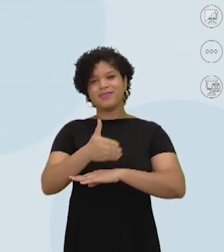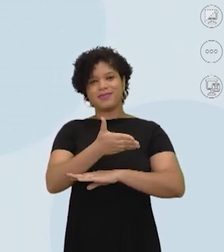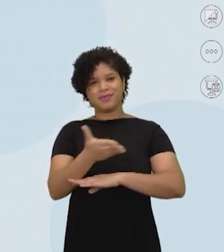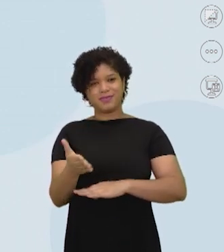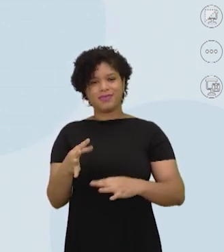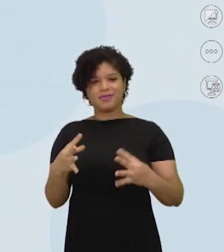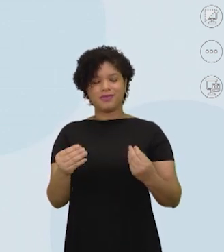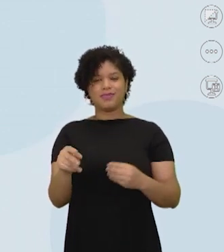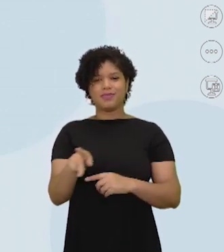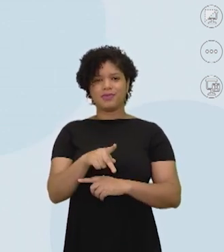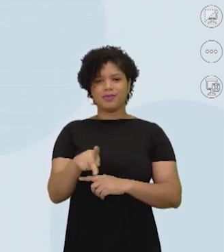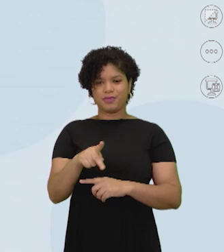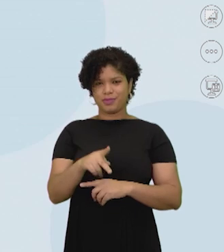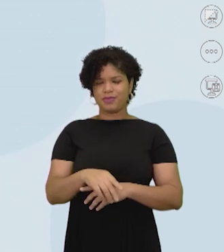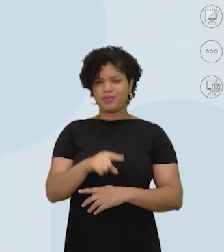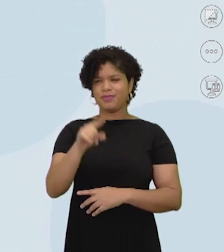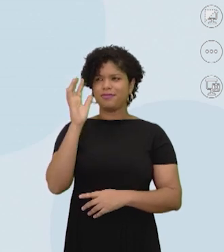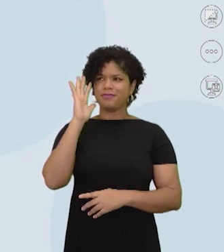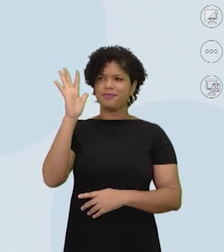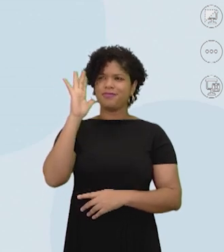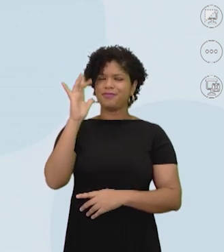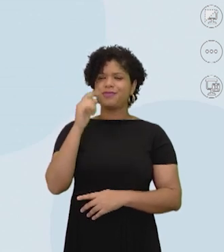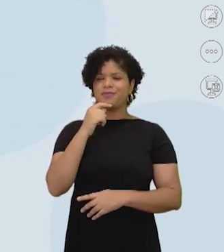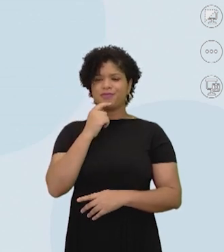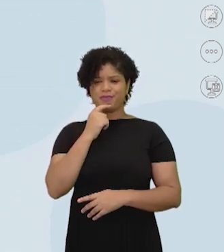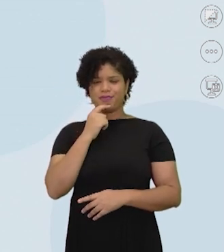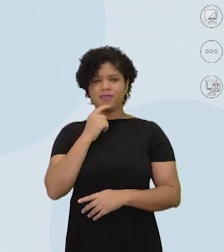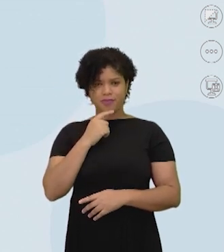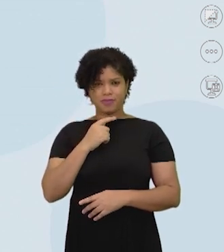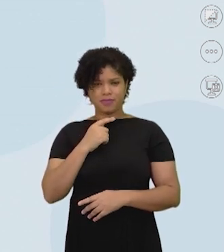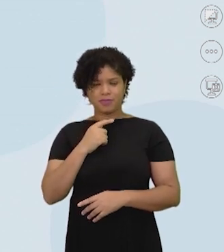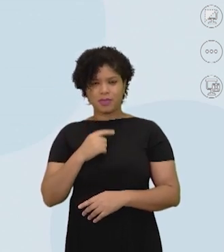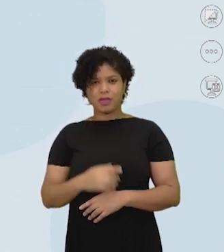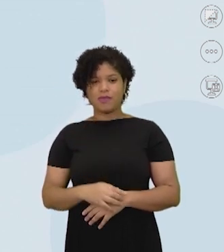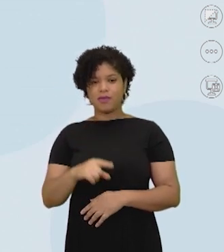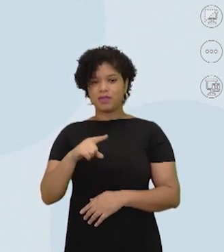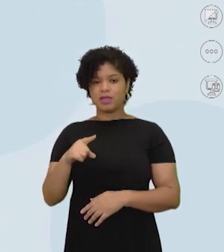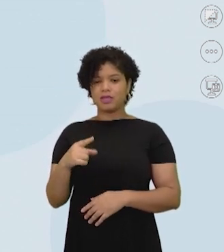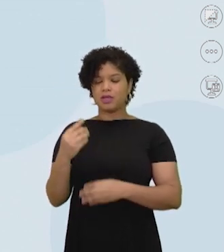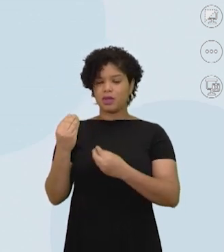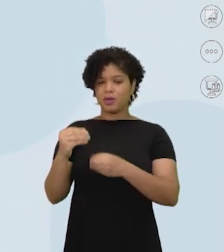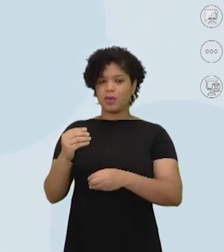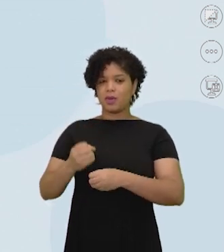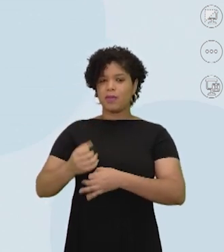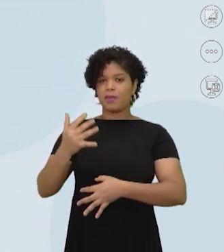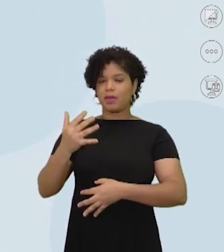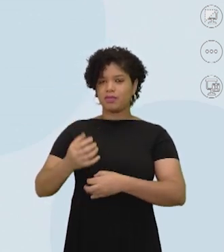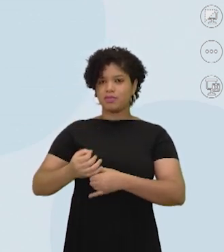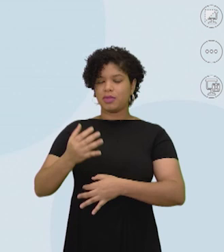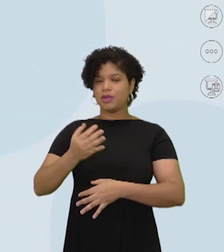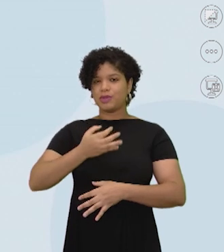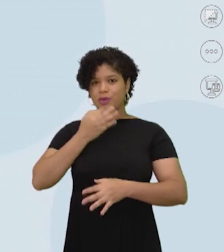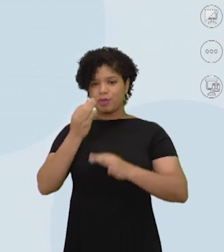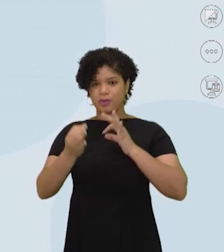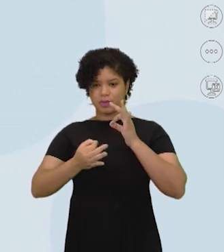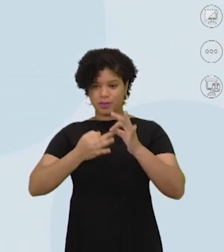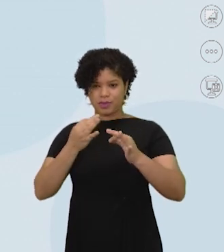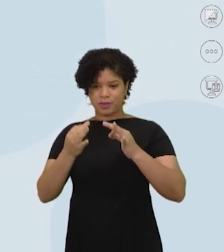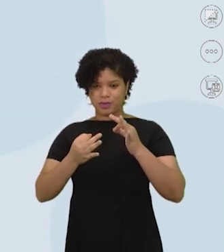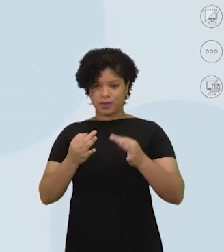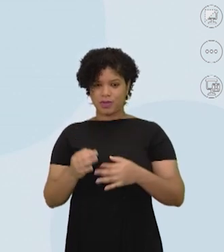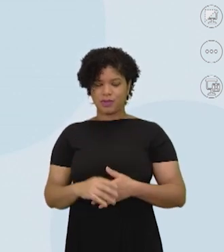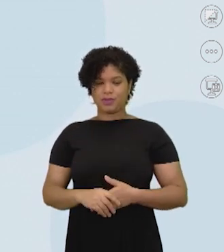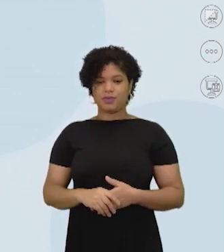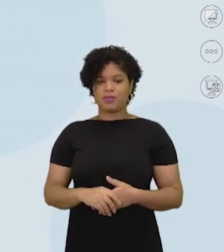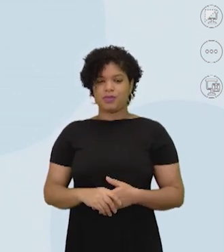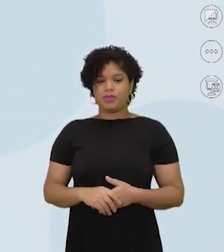Eu vou deixar essa questão até para que a gente possa ter um diálogo aqui no chat. Assim que vocês me trouxerem uma contribuição, eu volto nela,